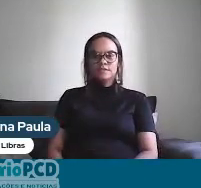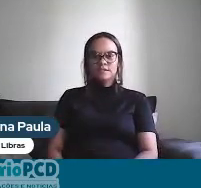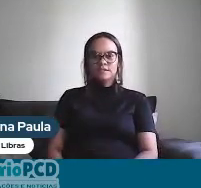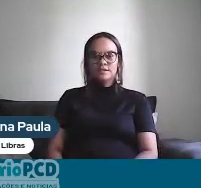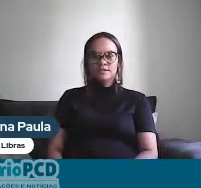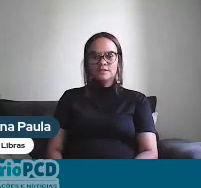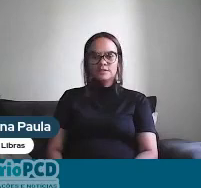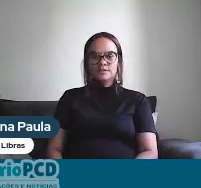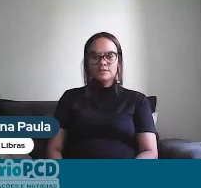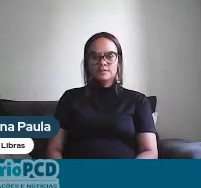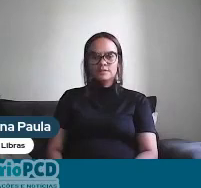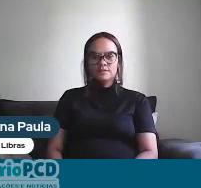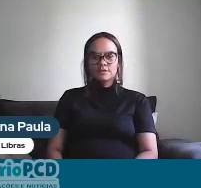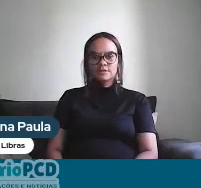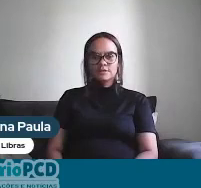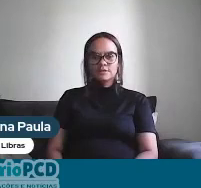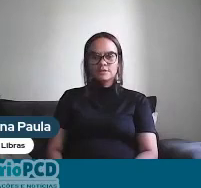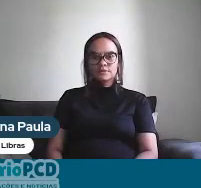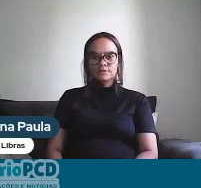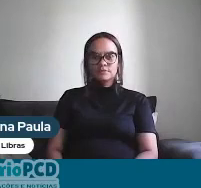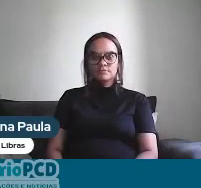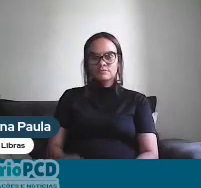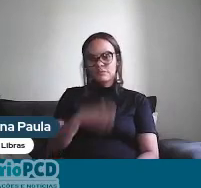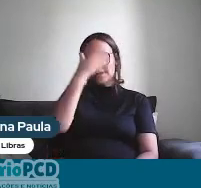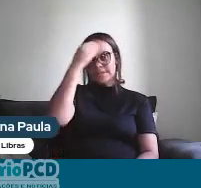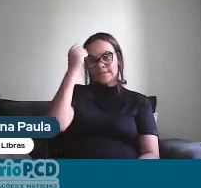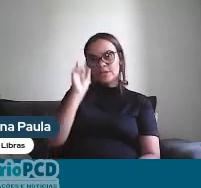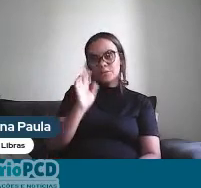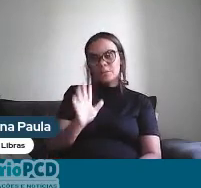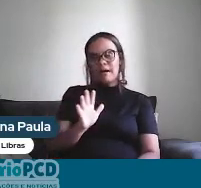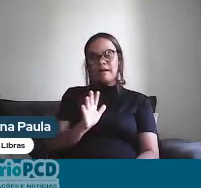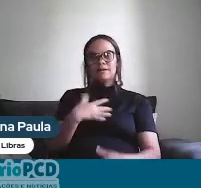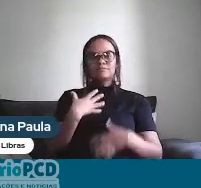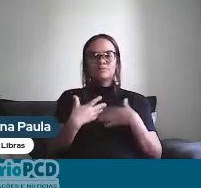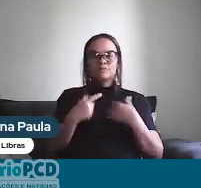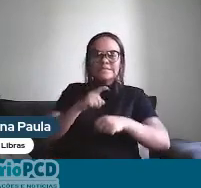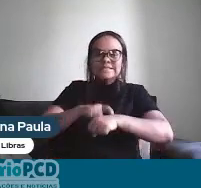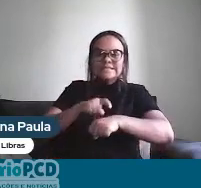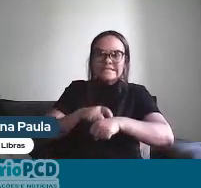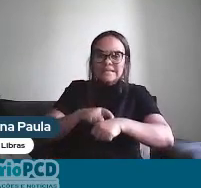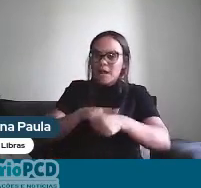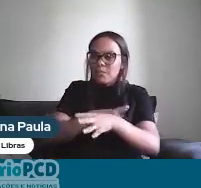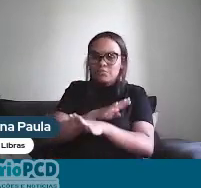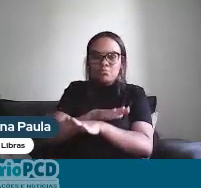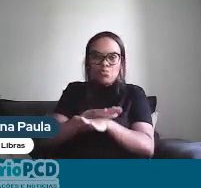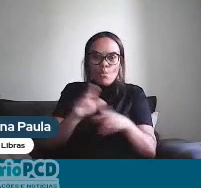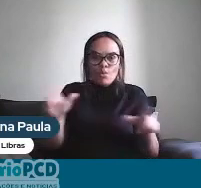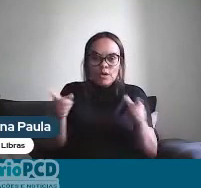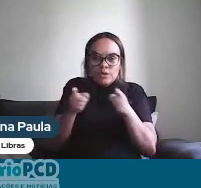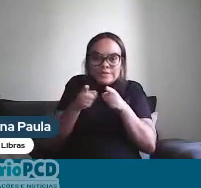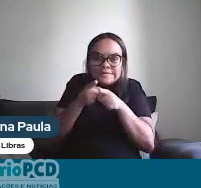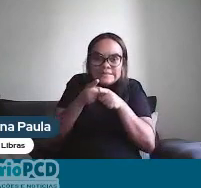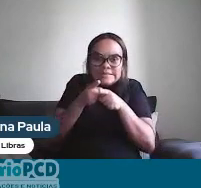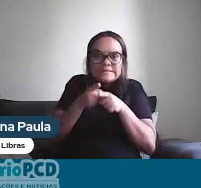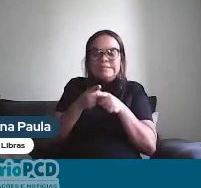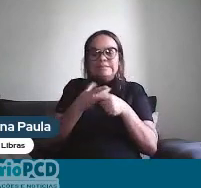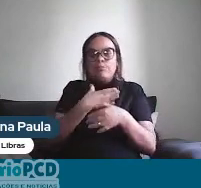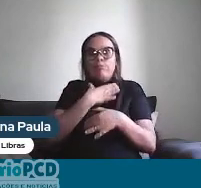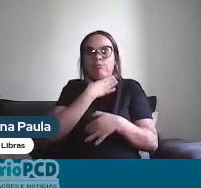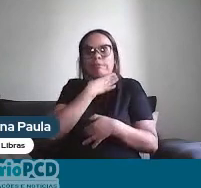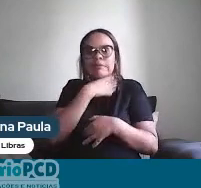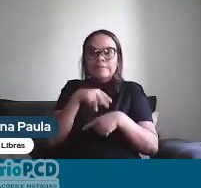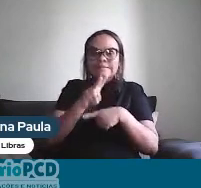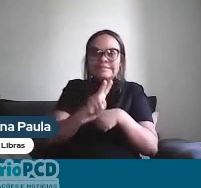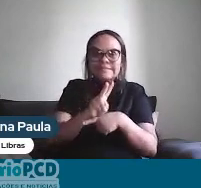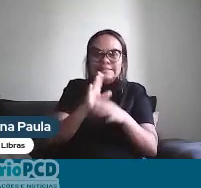eu diria que talvez nem esquecer, mas muitas vezes não tem nem como, não tem tempo, né? Porque tem que cuidar da criança, tem que cuidar da